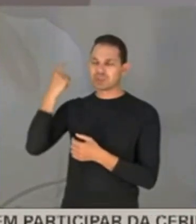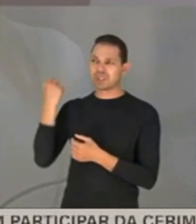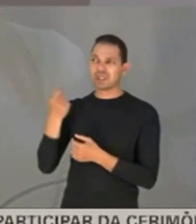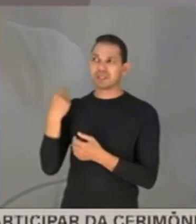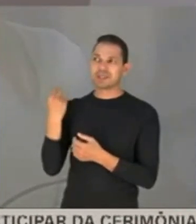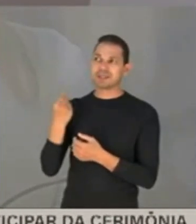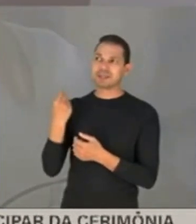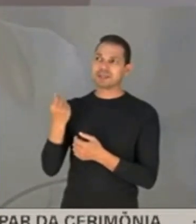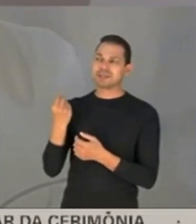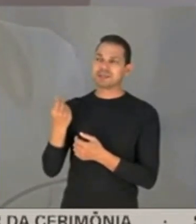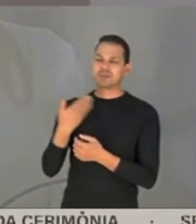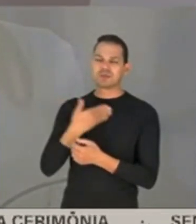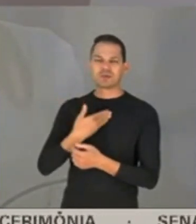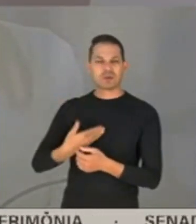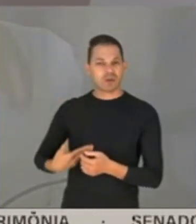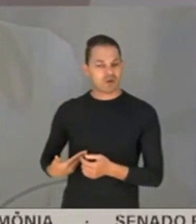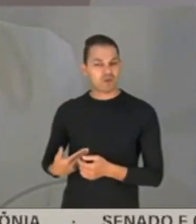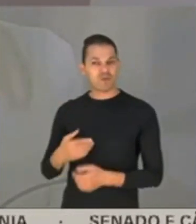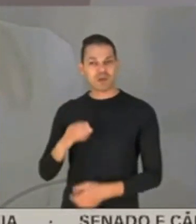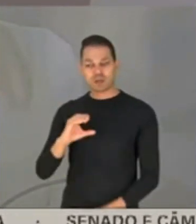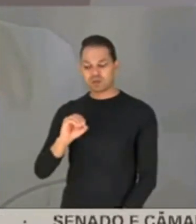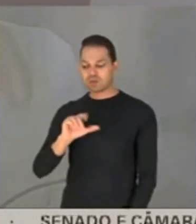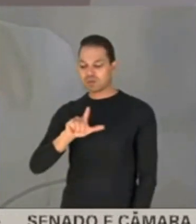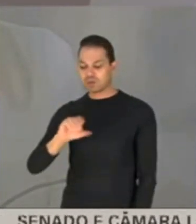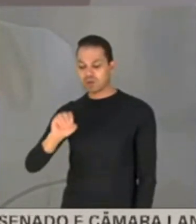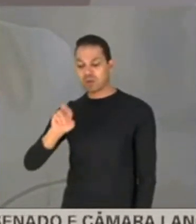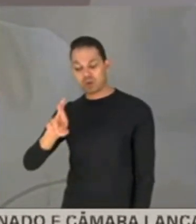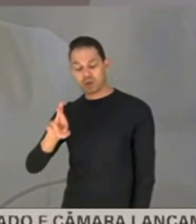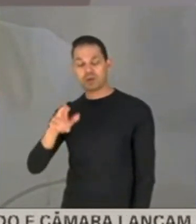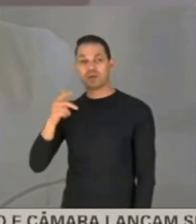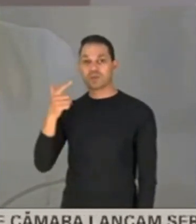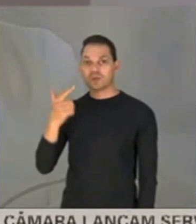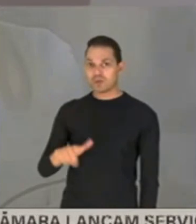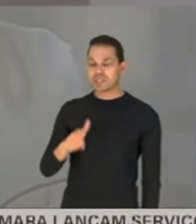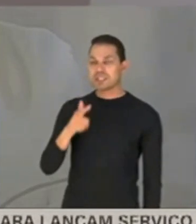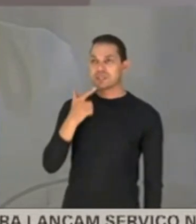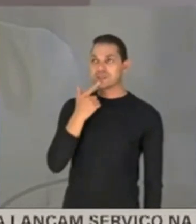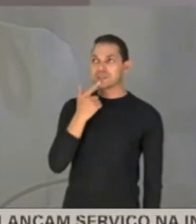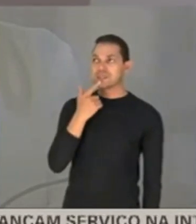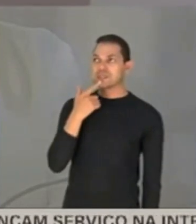um período no governo do presidente Collor, depois